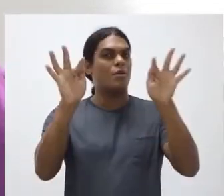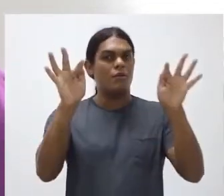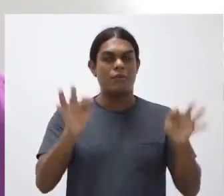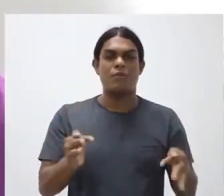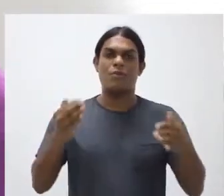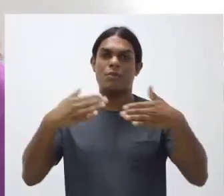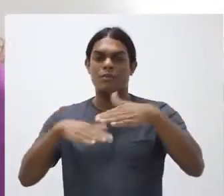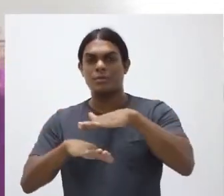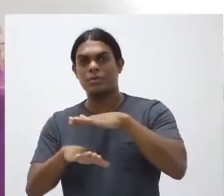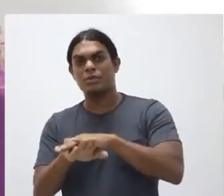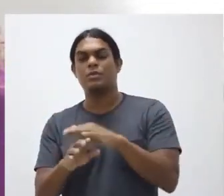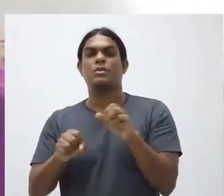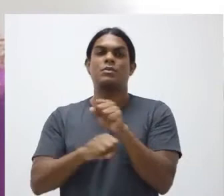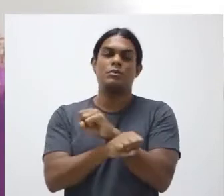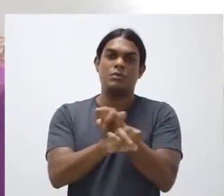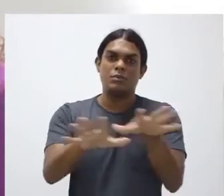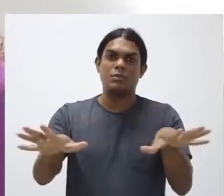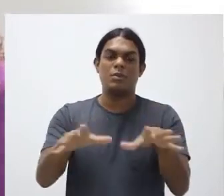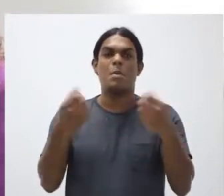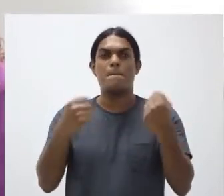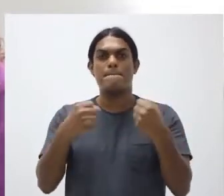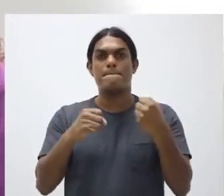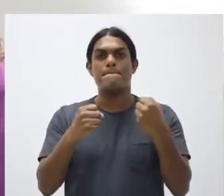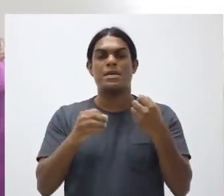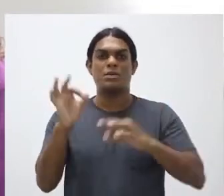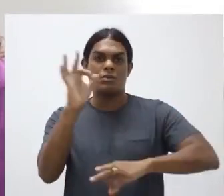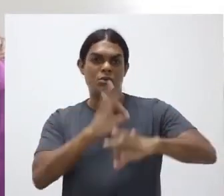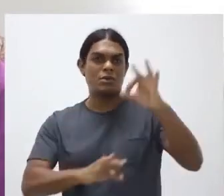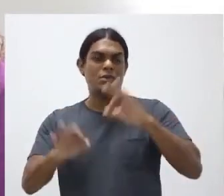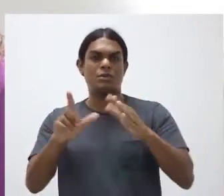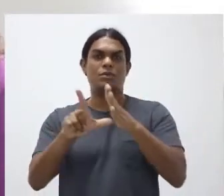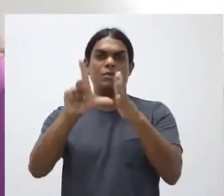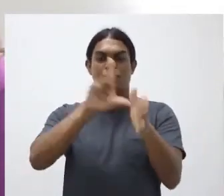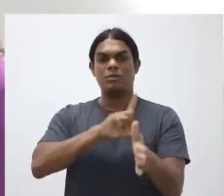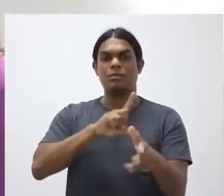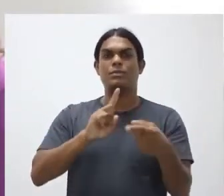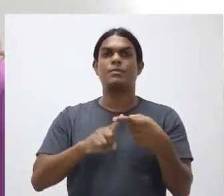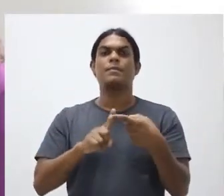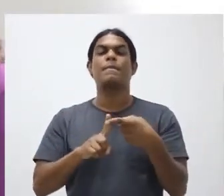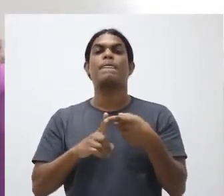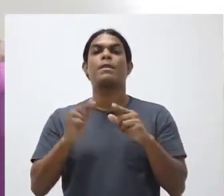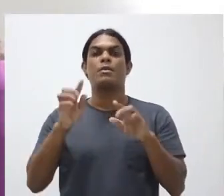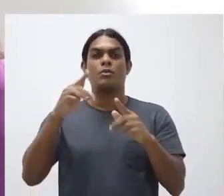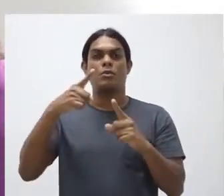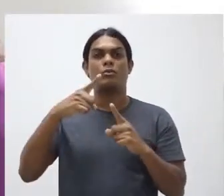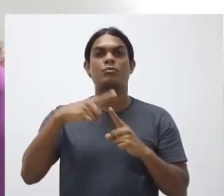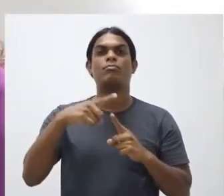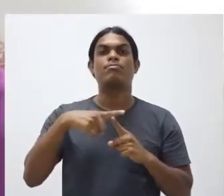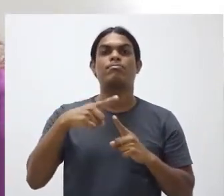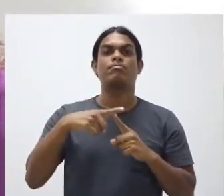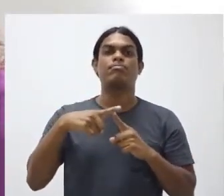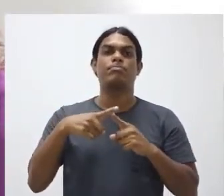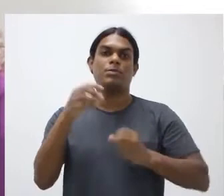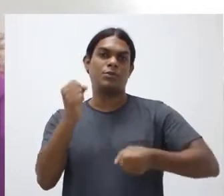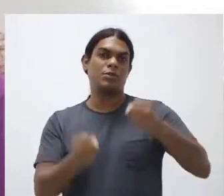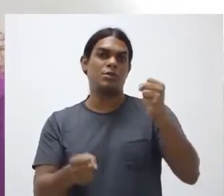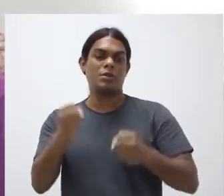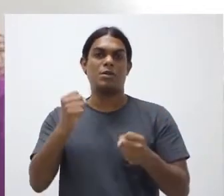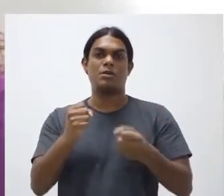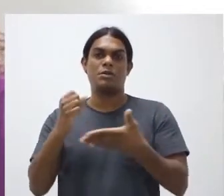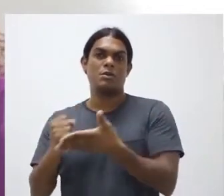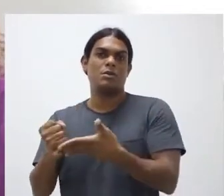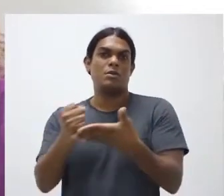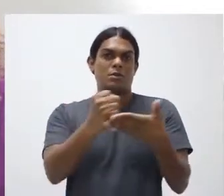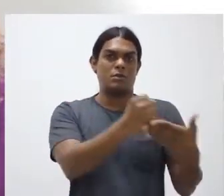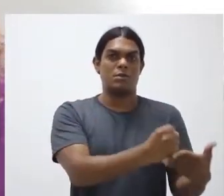do armazém, da distribuição, precisam ser definidos, assim como quais são os tipos de veículos, os tipos de